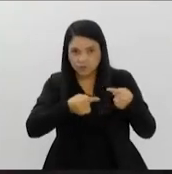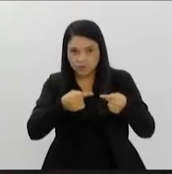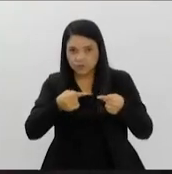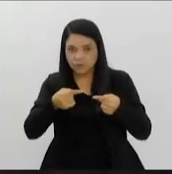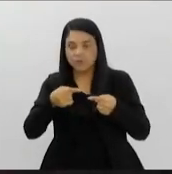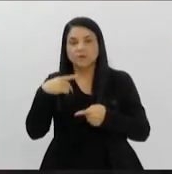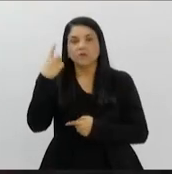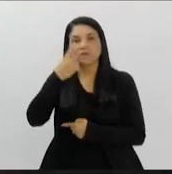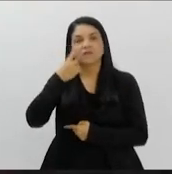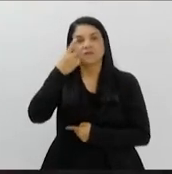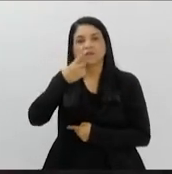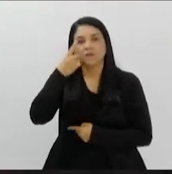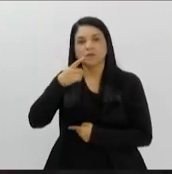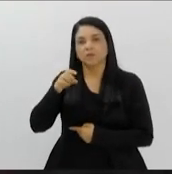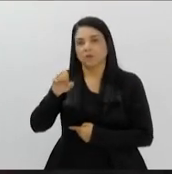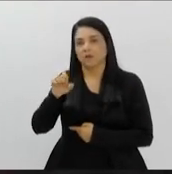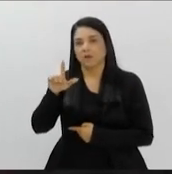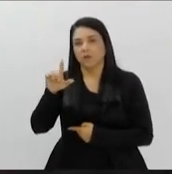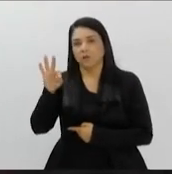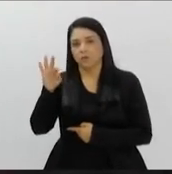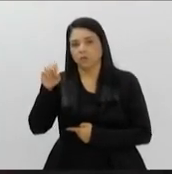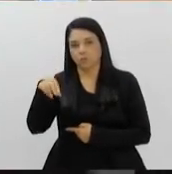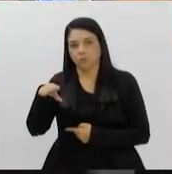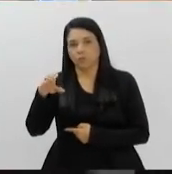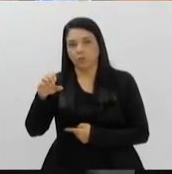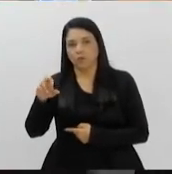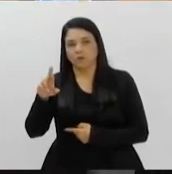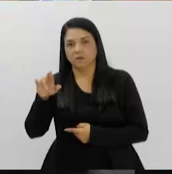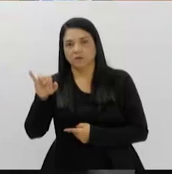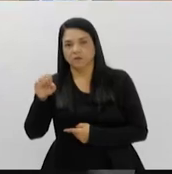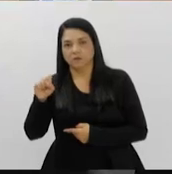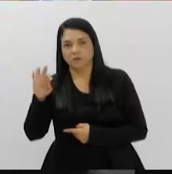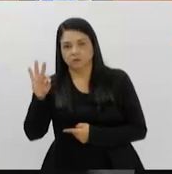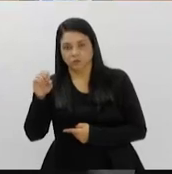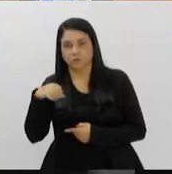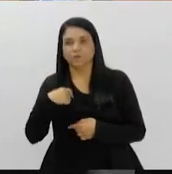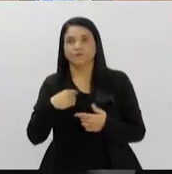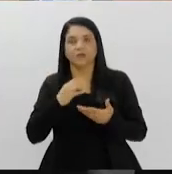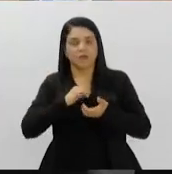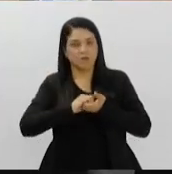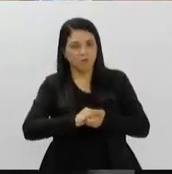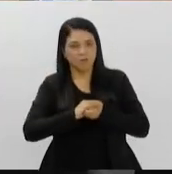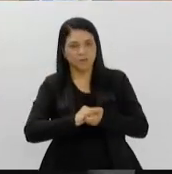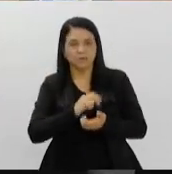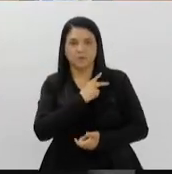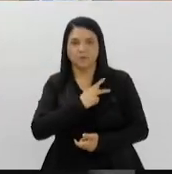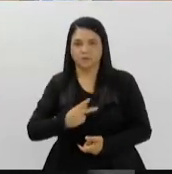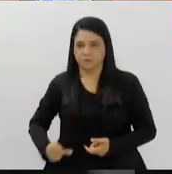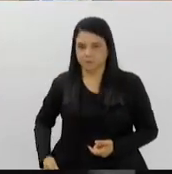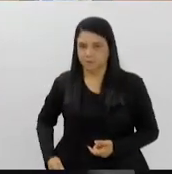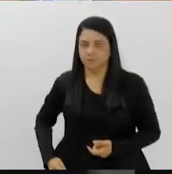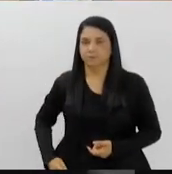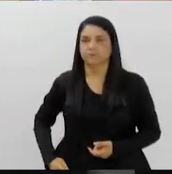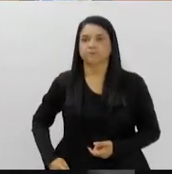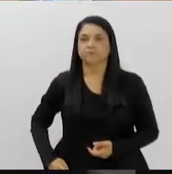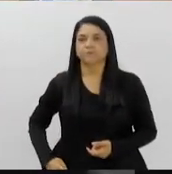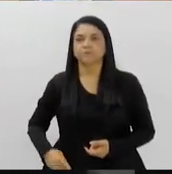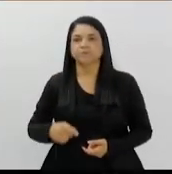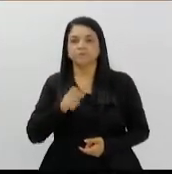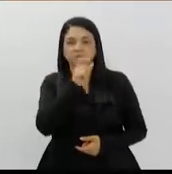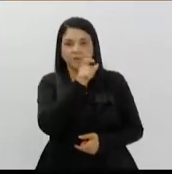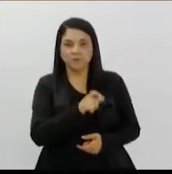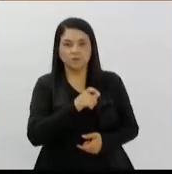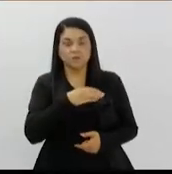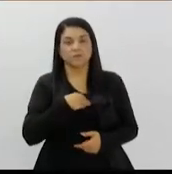discutir, deputado, o autor Elton Cristo. Quero aqui aproveitar, cumprimentar aqui o presidente, Rodrigo Bacelar, na pessoa do Tia